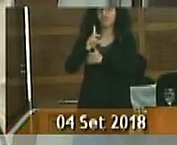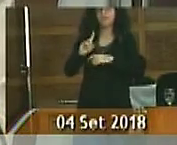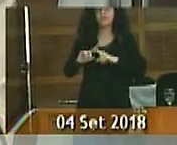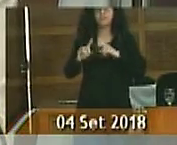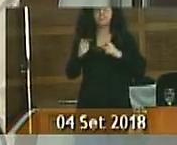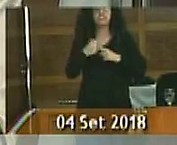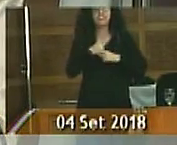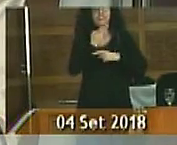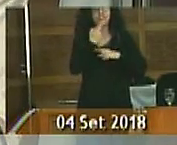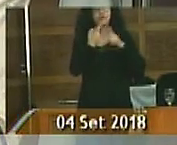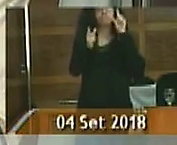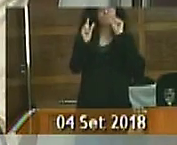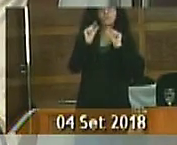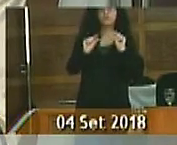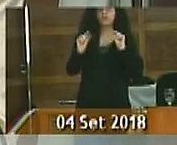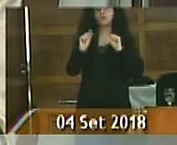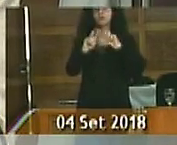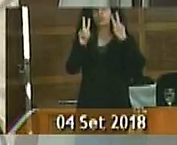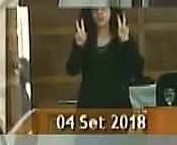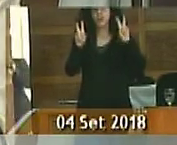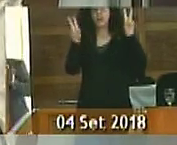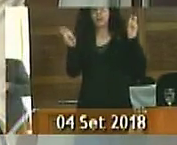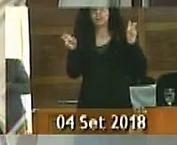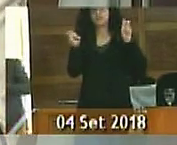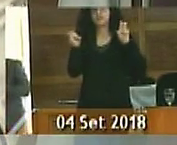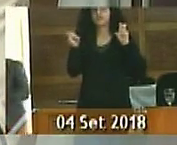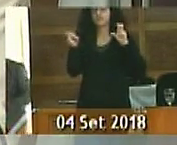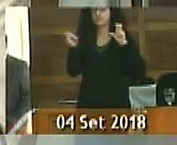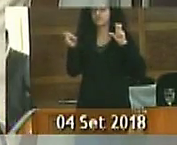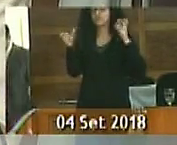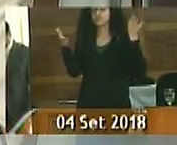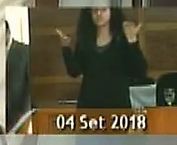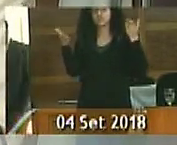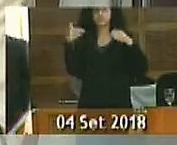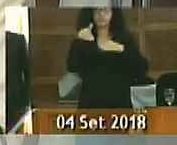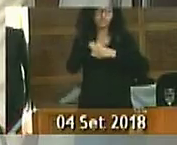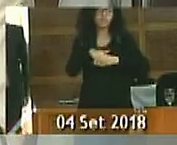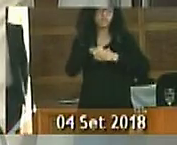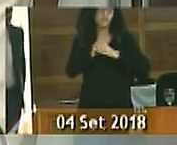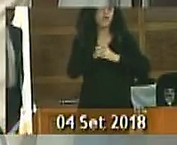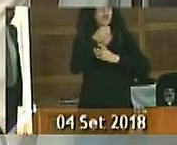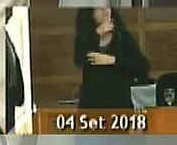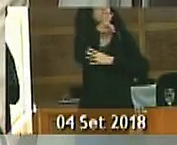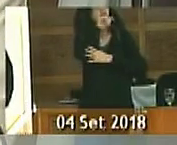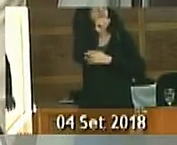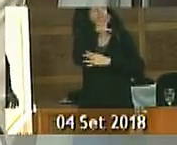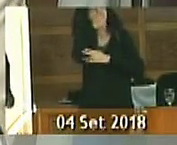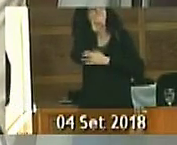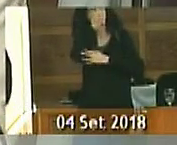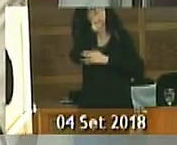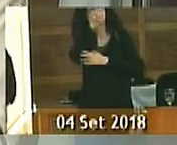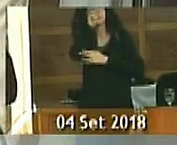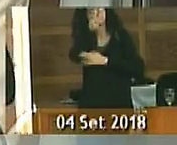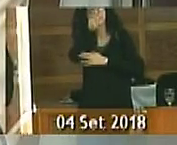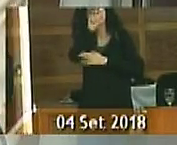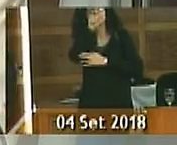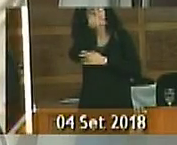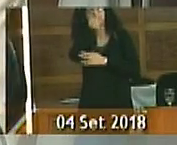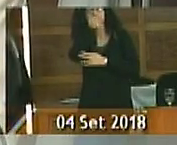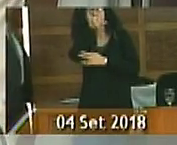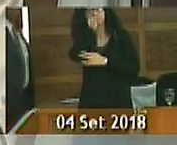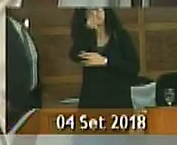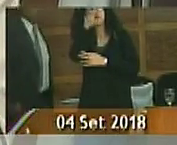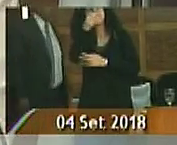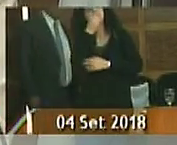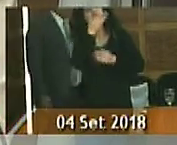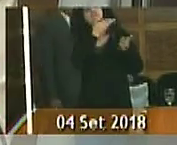Mas vou falar um pouquinho aqui das nossas proposituras. Bom dia, Oswaldinho. Oswaldinho veio prestigiar a sessão hoje. Seja bem-vindo,